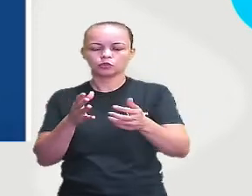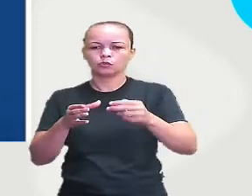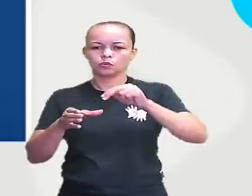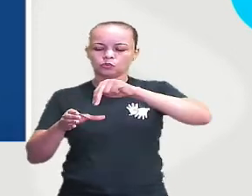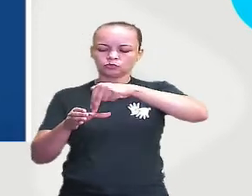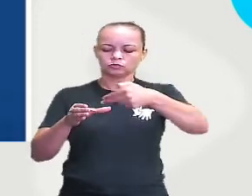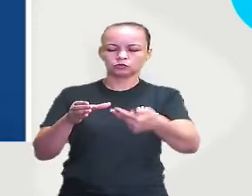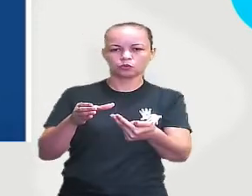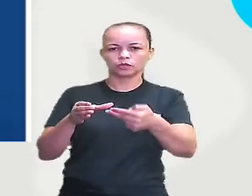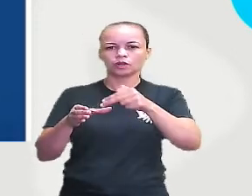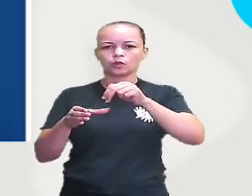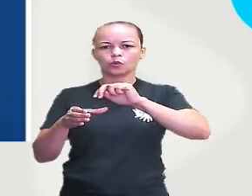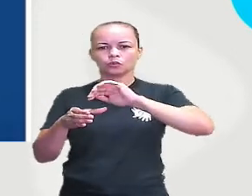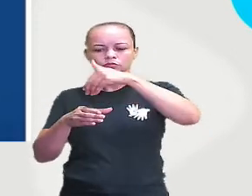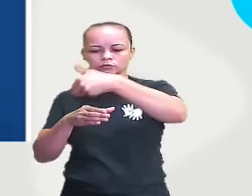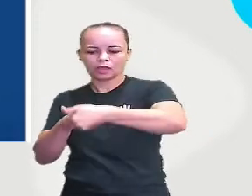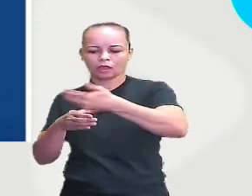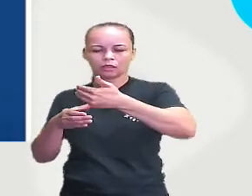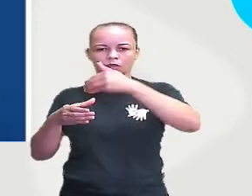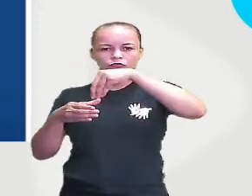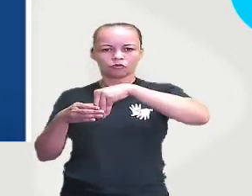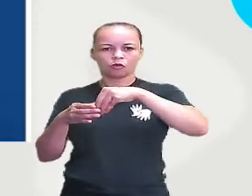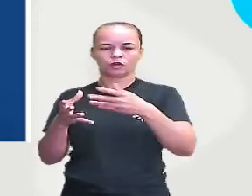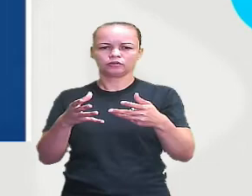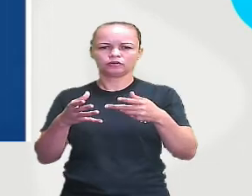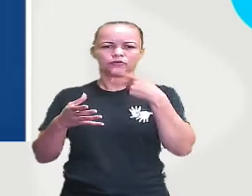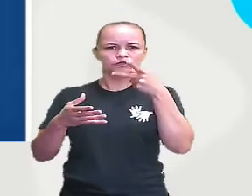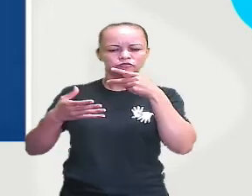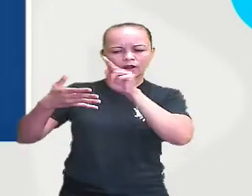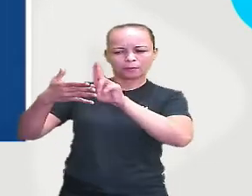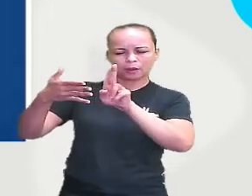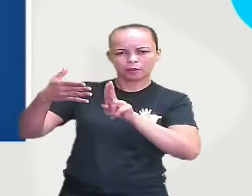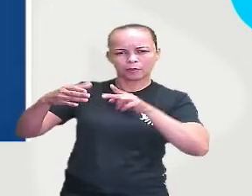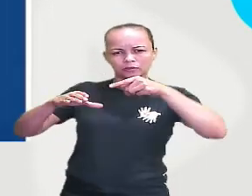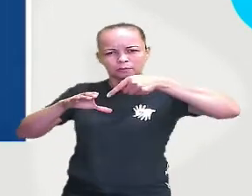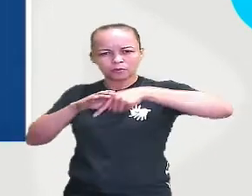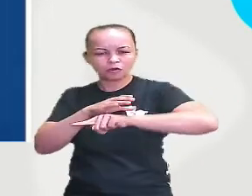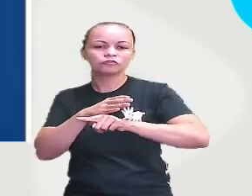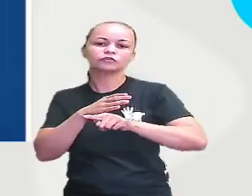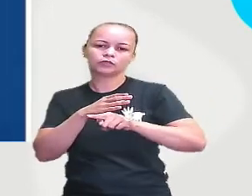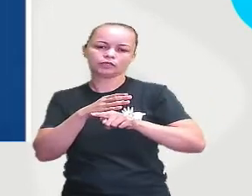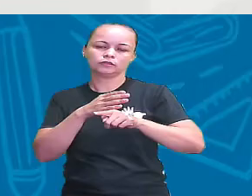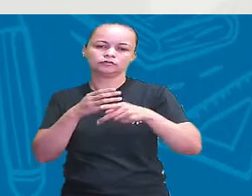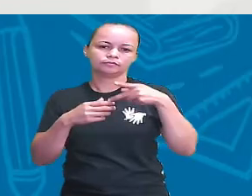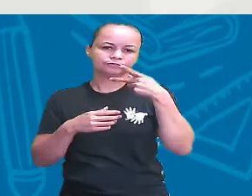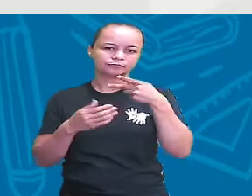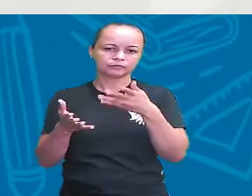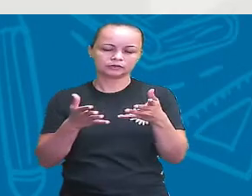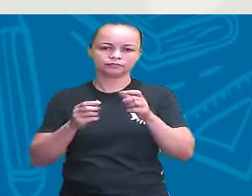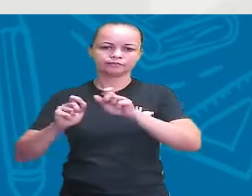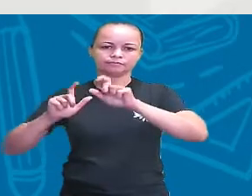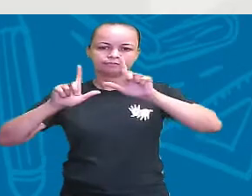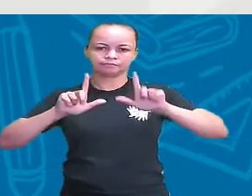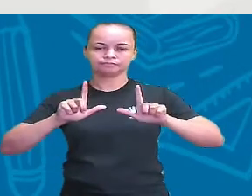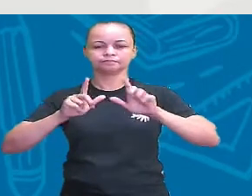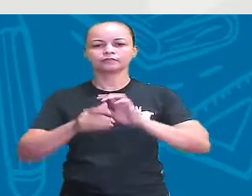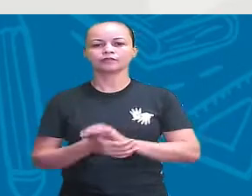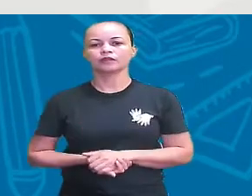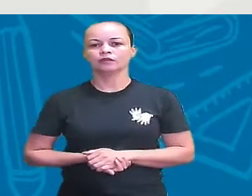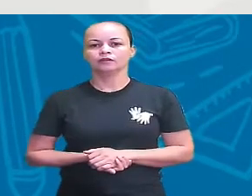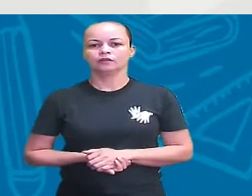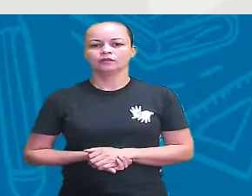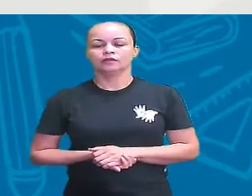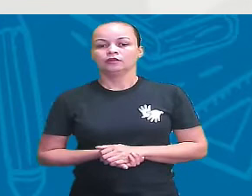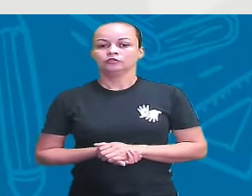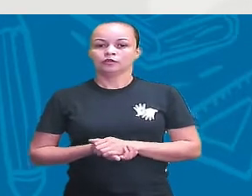núcleo interno. A gente vai falar de cada um deles de uma forma mais aprofundada. Volta aqui comigo, por favor, produção. Porque o que eu quero chamar a atenção